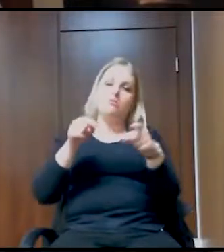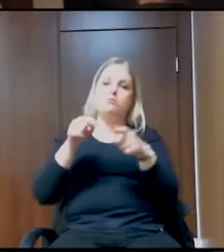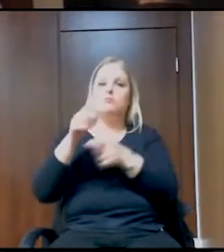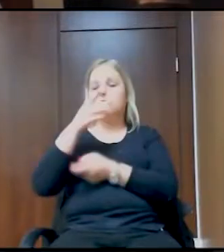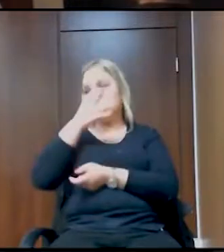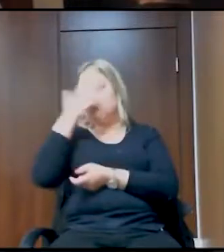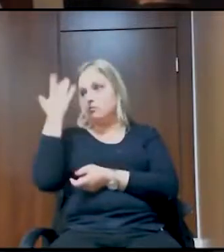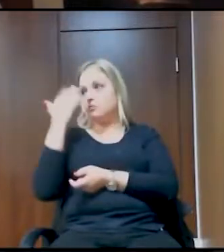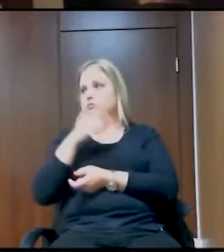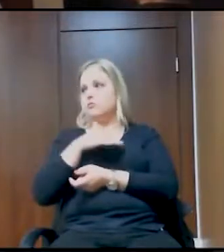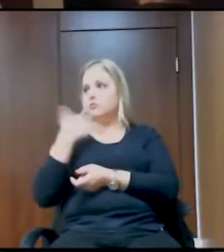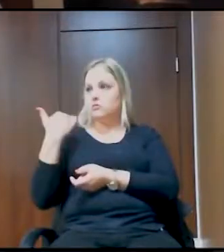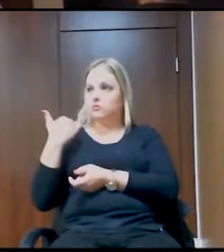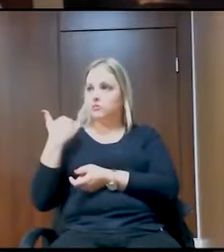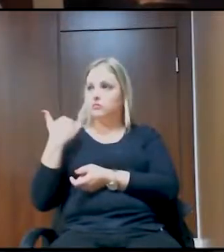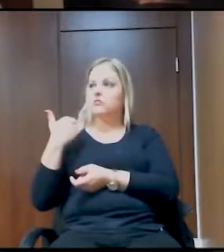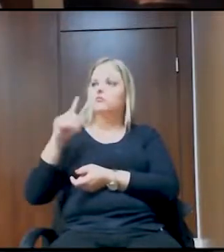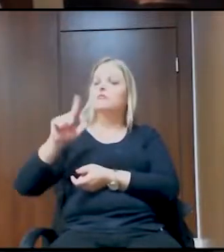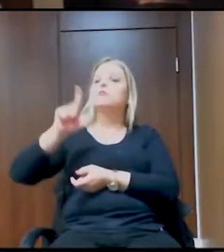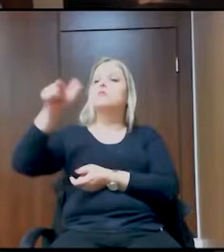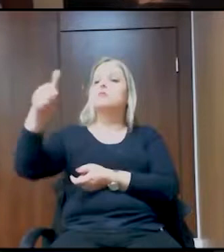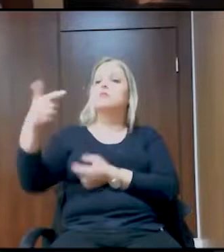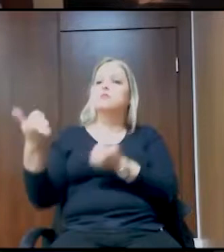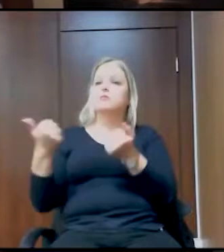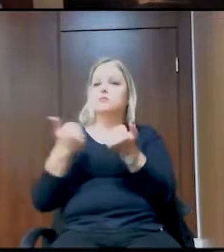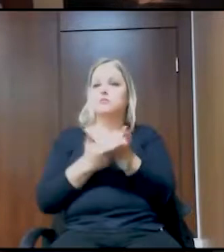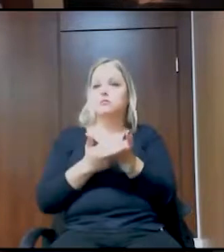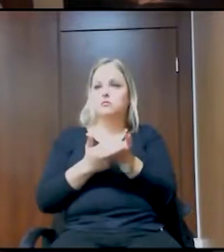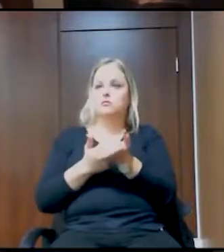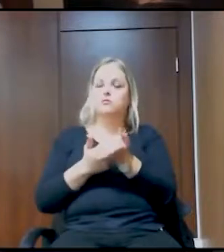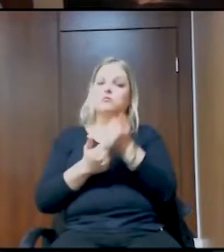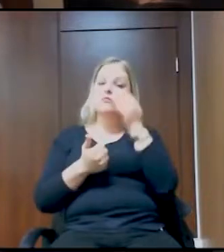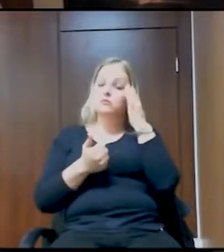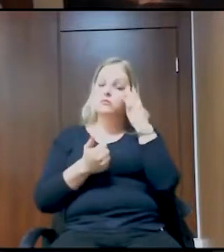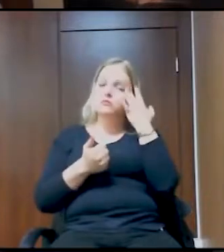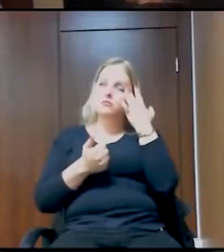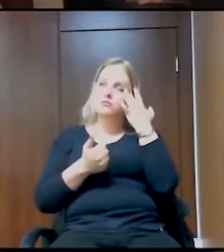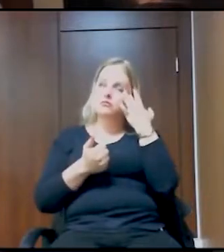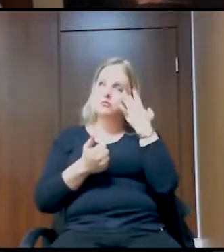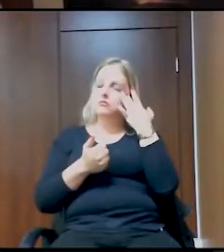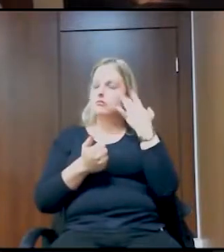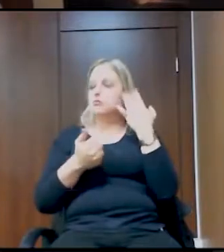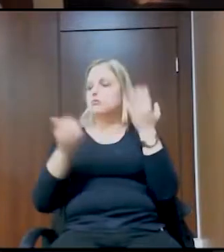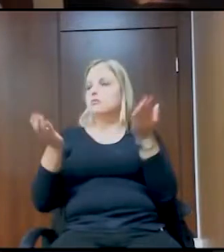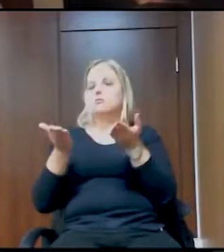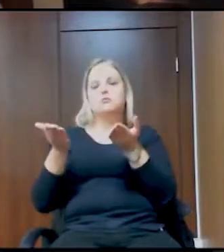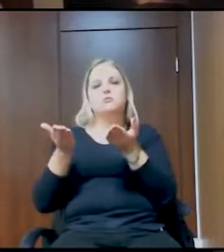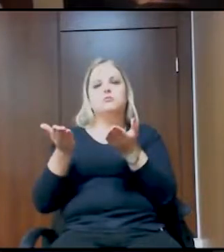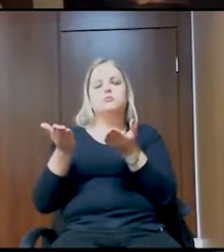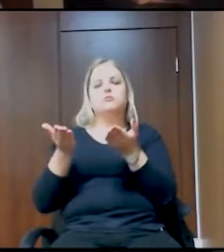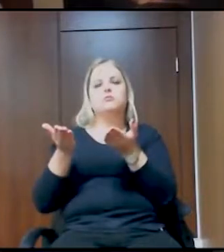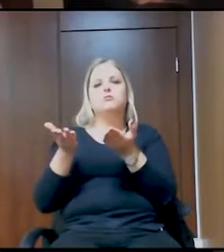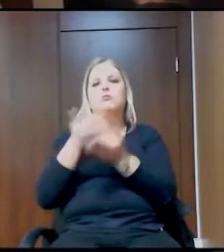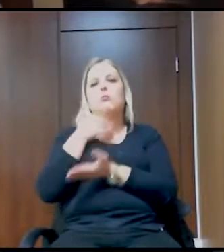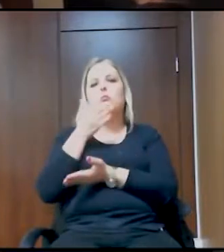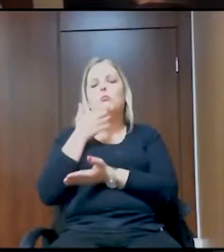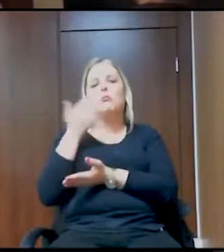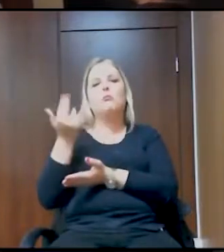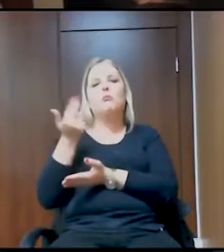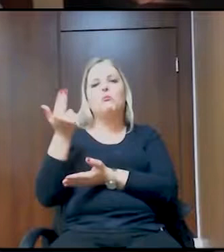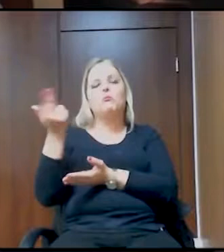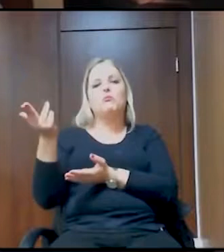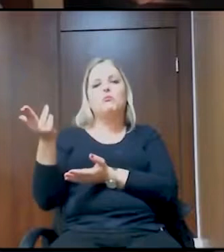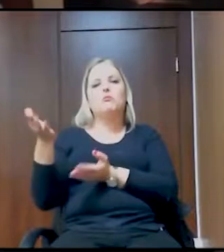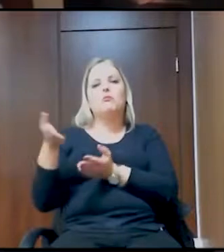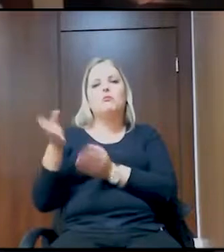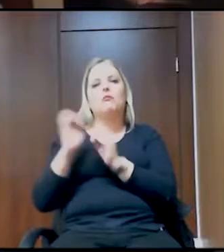morre um idoso, outro que vai morar lá, né, mas até hoje nada disso foi concretizado. Nós temos